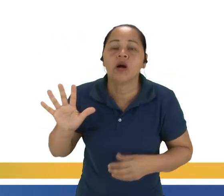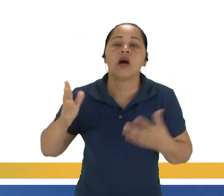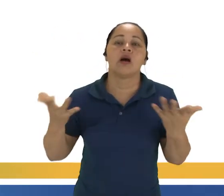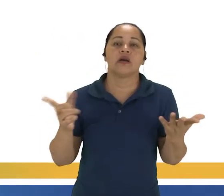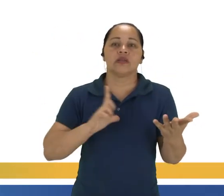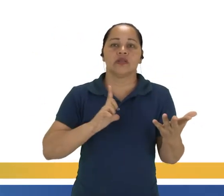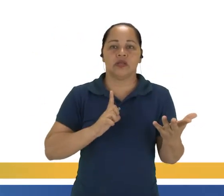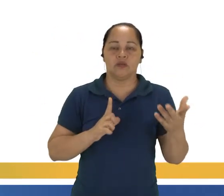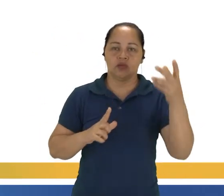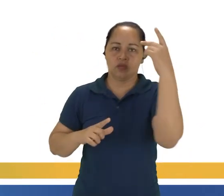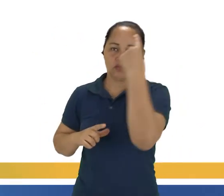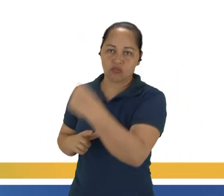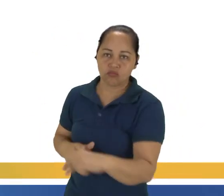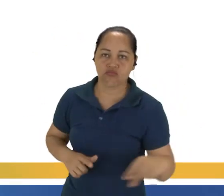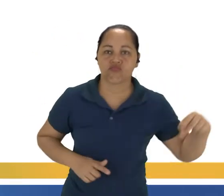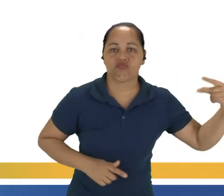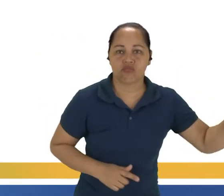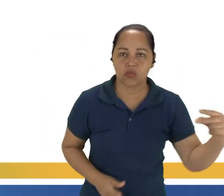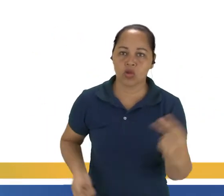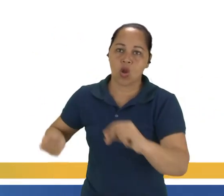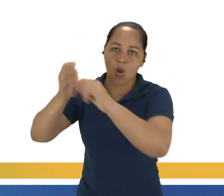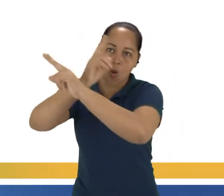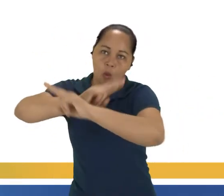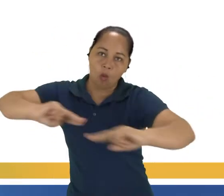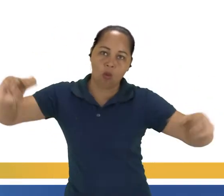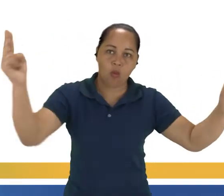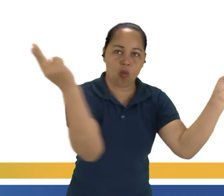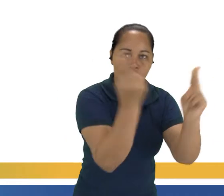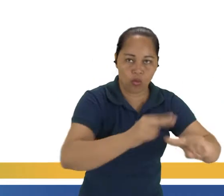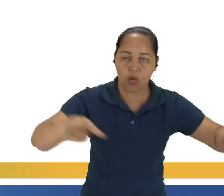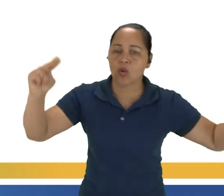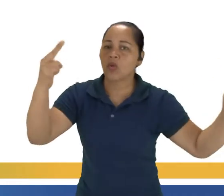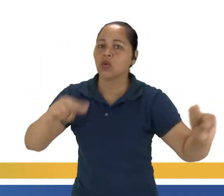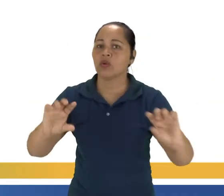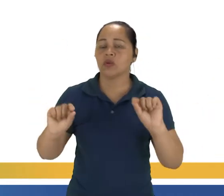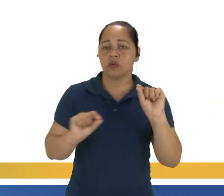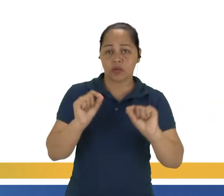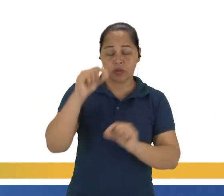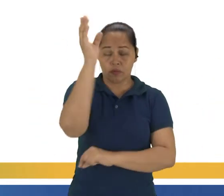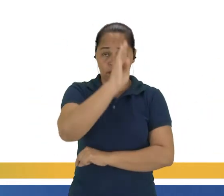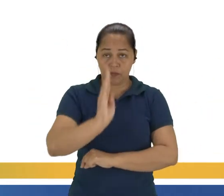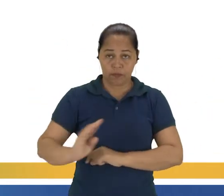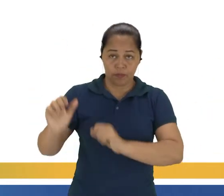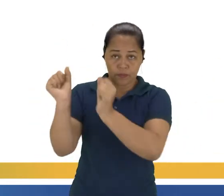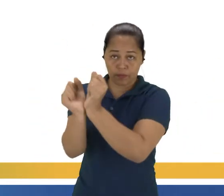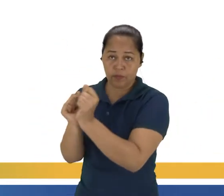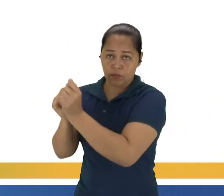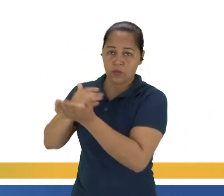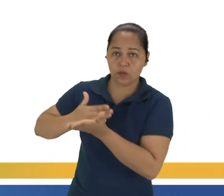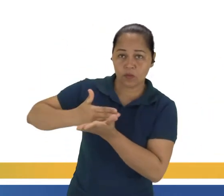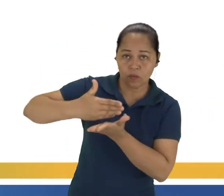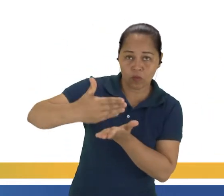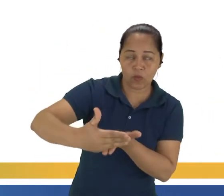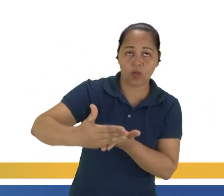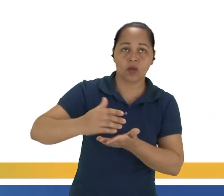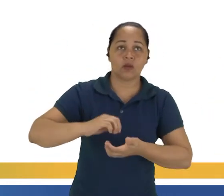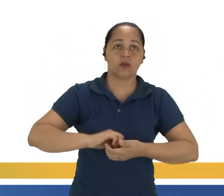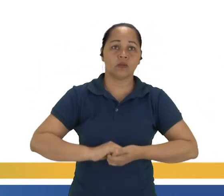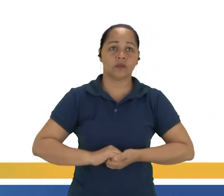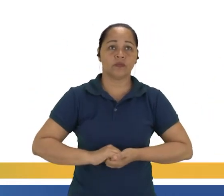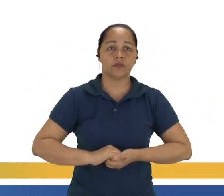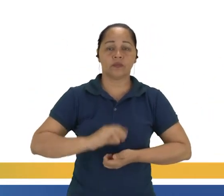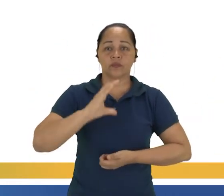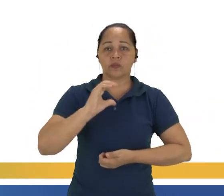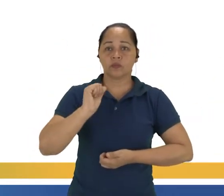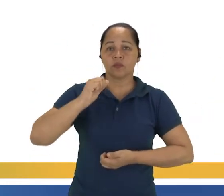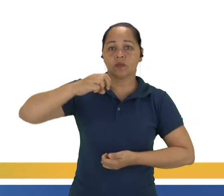o candomblé e a umbanda. O candomblé vem juntamente com a cultura afro-brasileira já nos seus primórdios. Dá uma olhada aí, ó. O